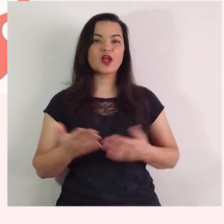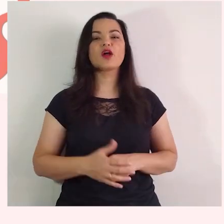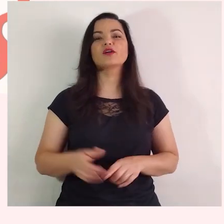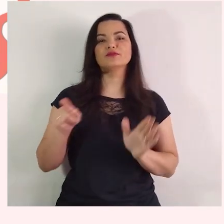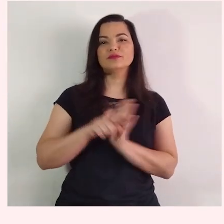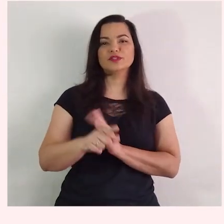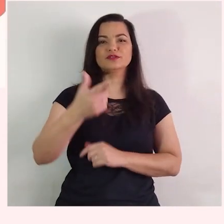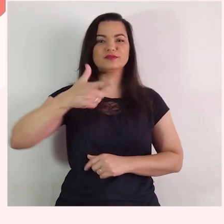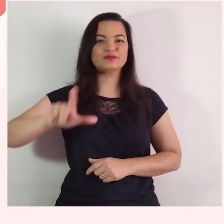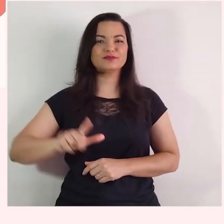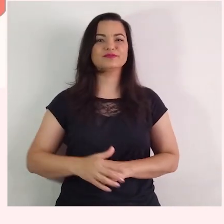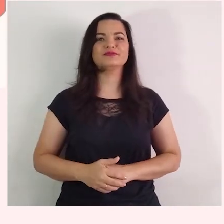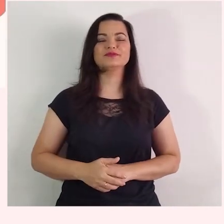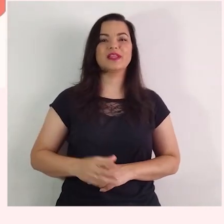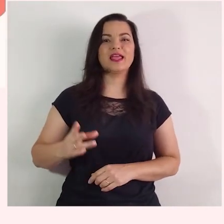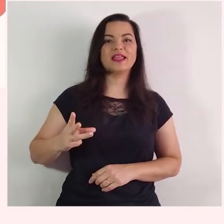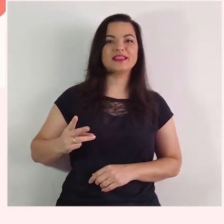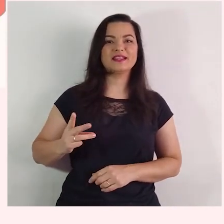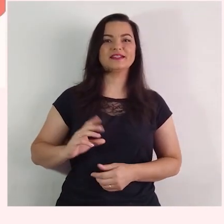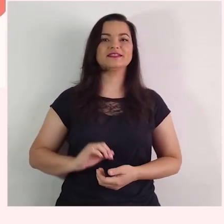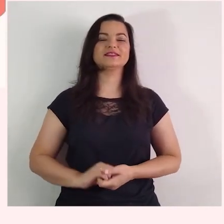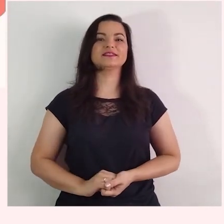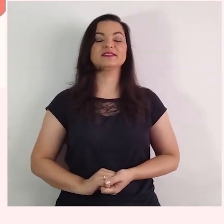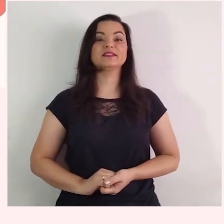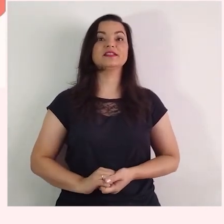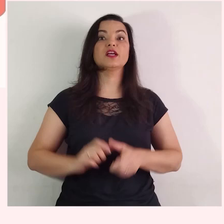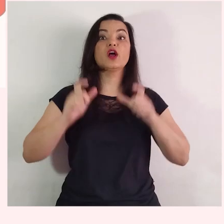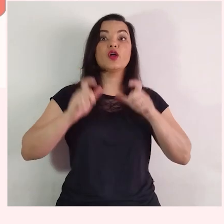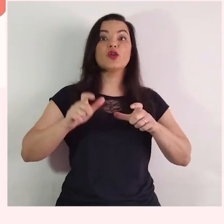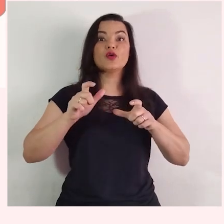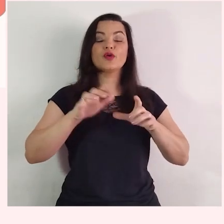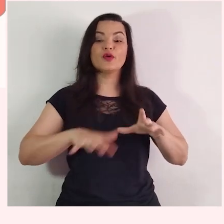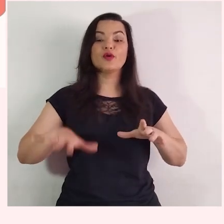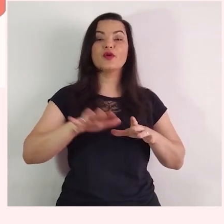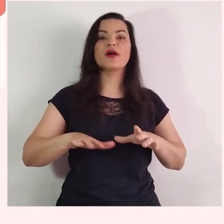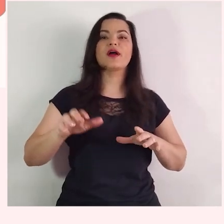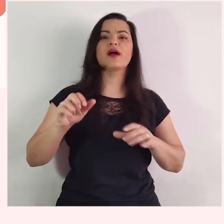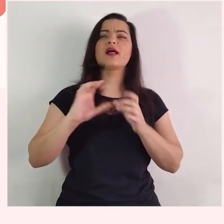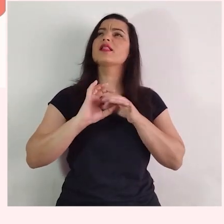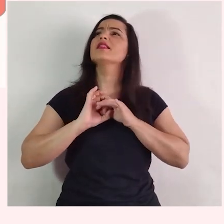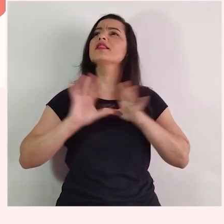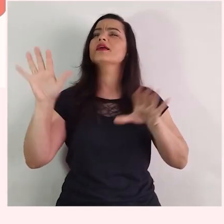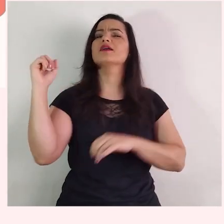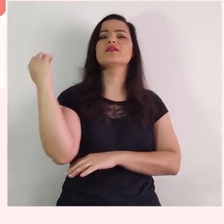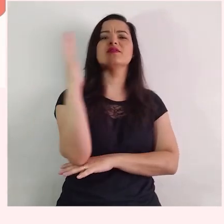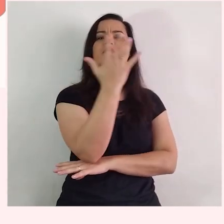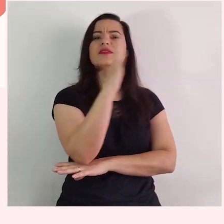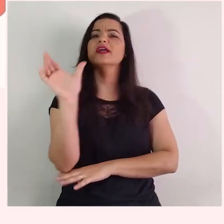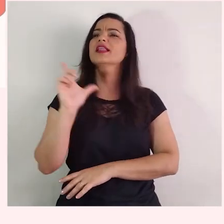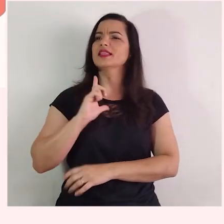Vamos para a nossa próxima carta. Espaço ao ar livre com área verde que as pessoas costumam ir para